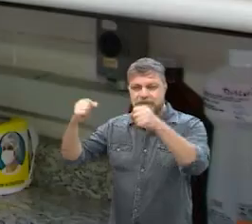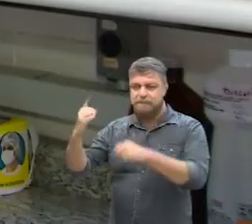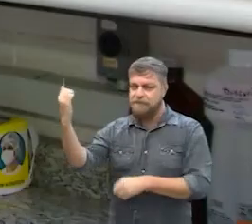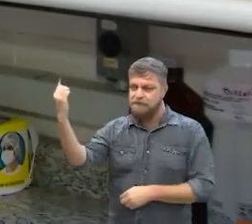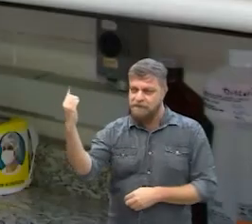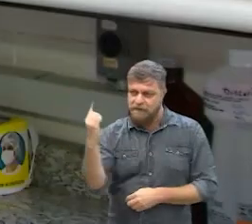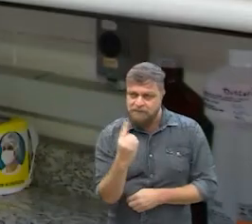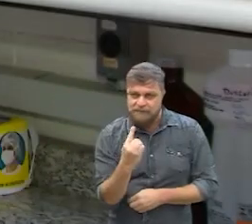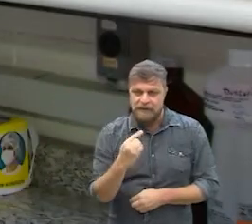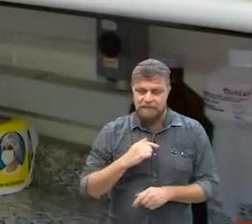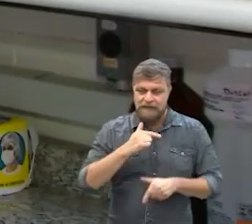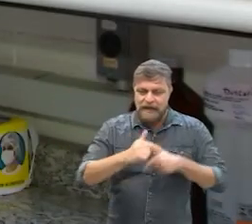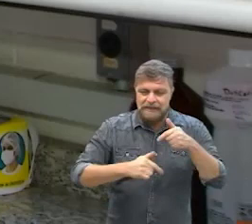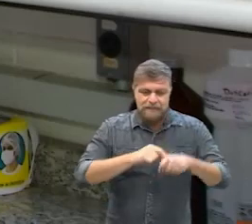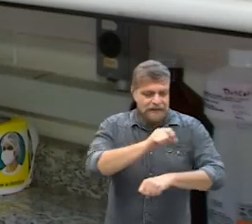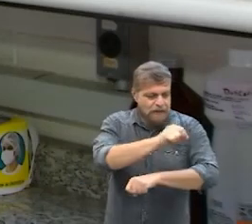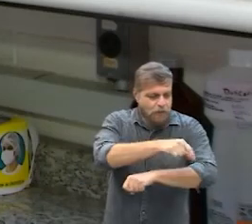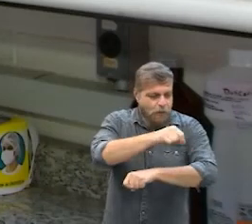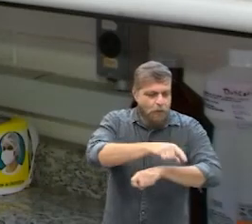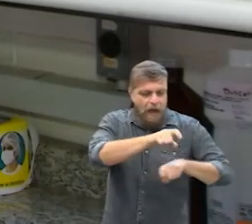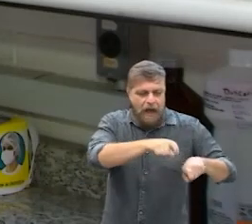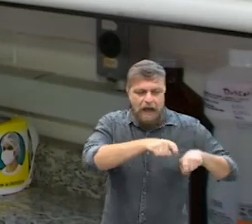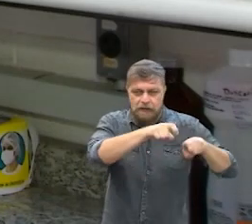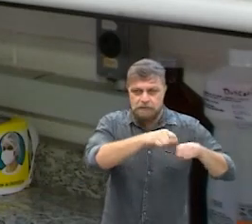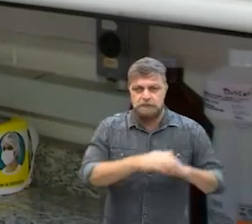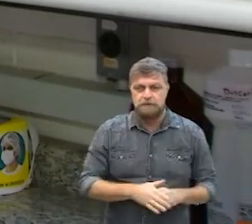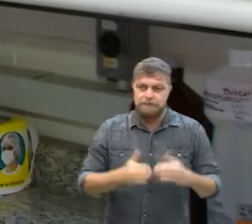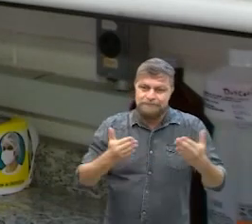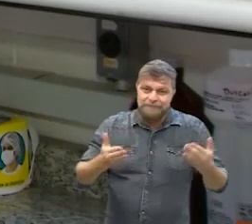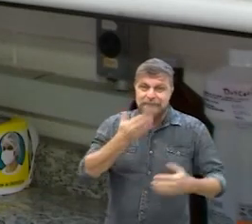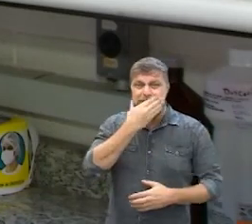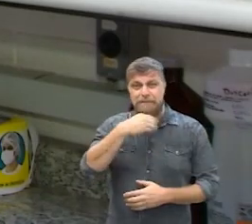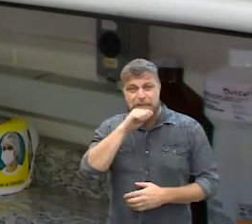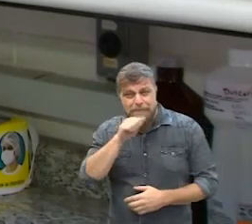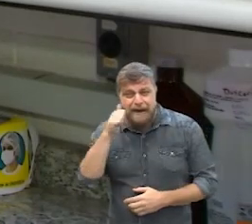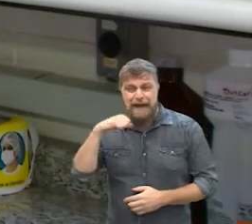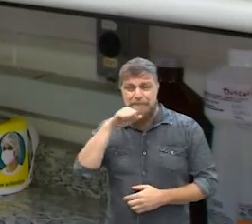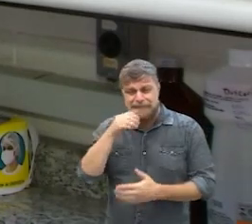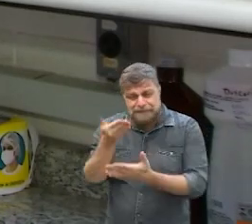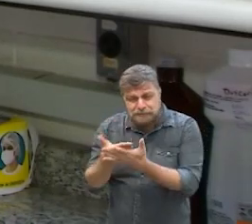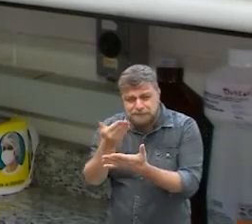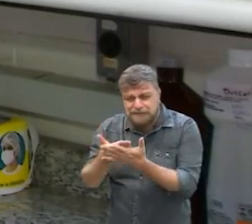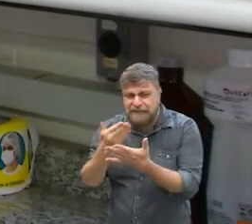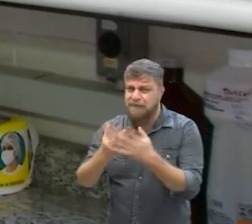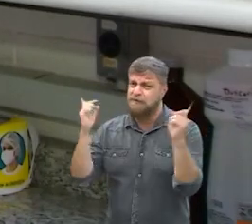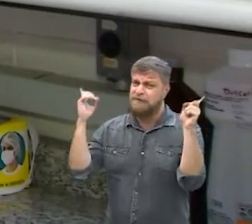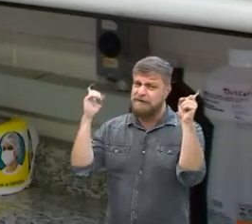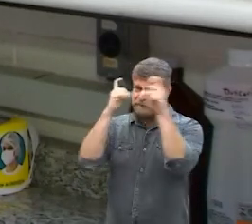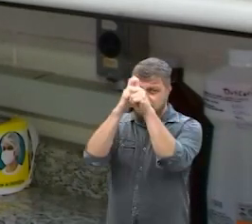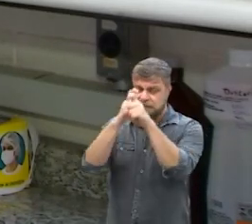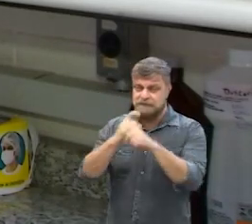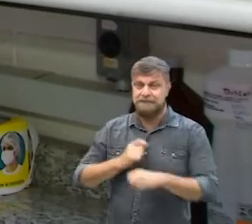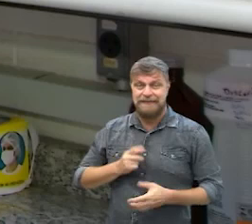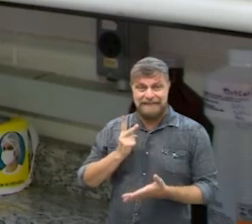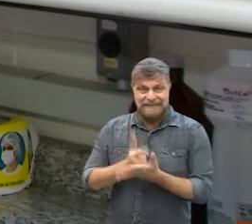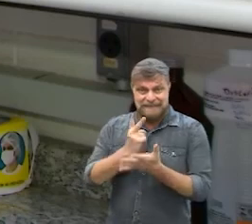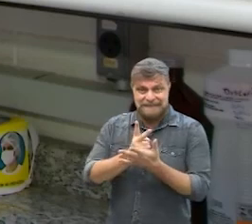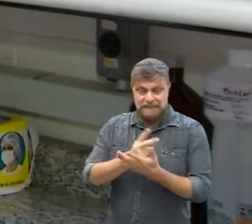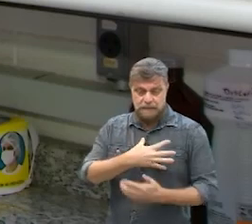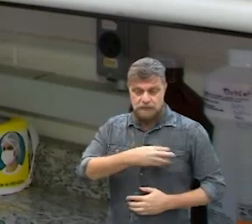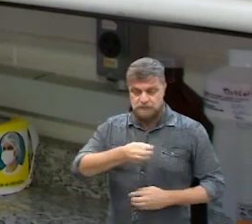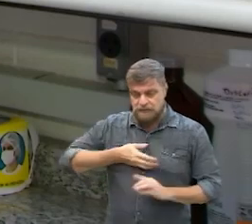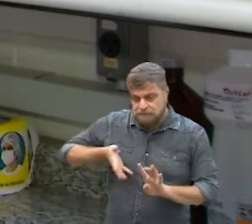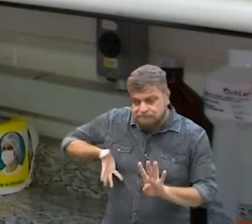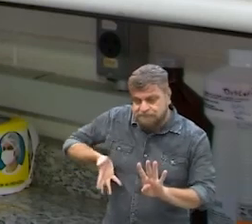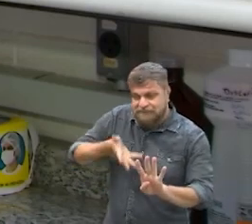familiar. Talvez até por conta da dificuldade que meus pais tiveram de estudar, eles sempre incentivaram muito os